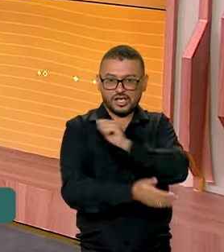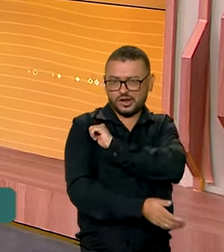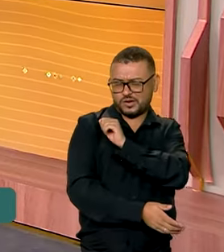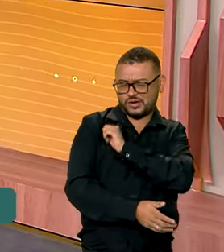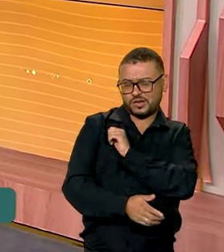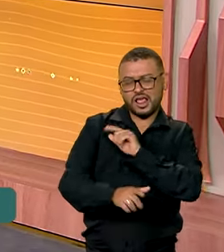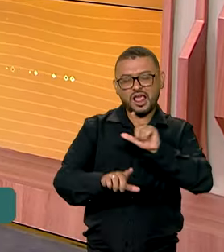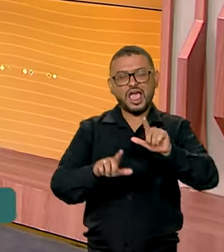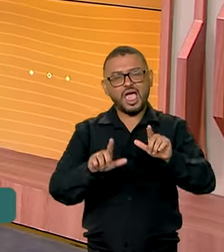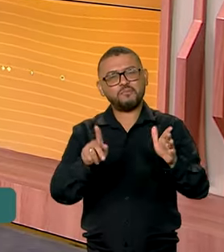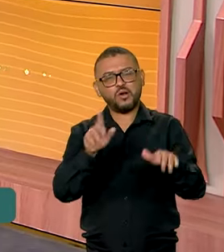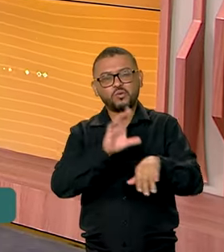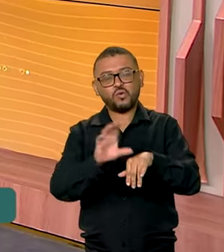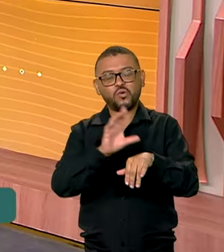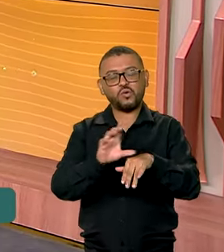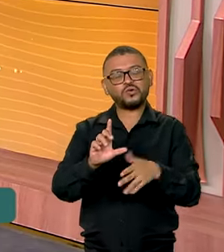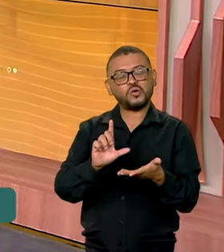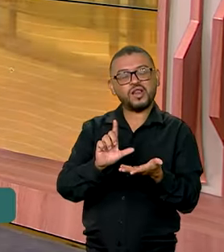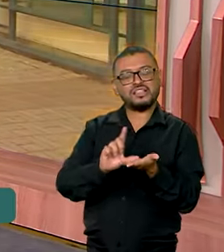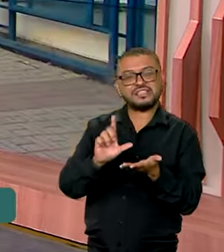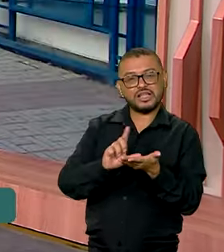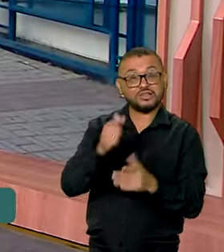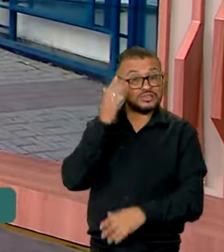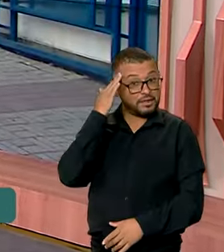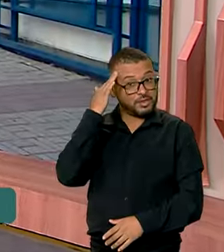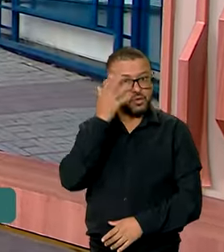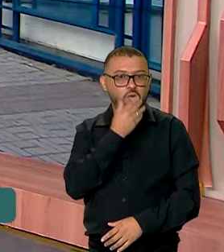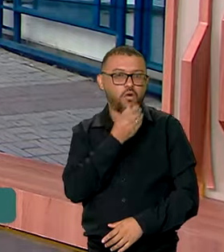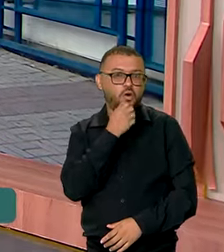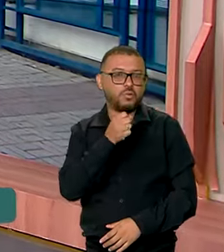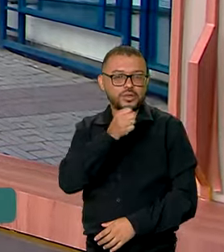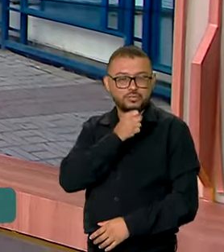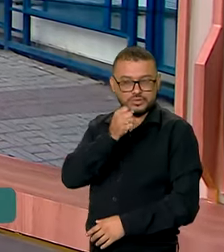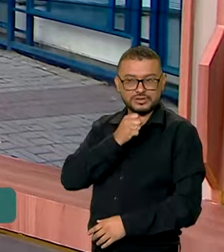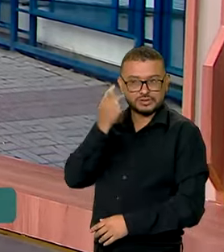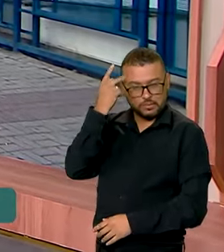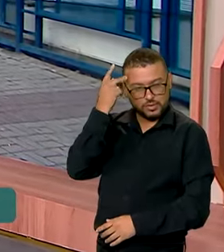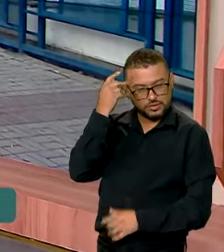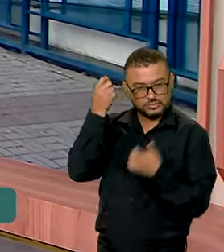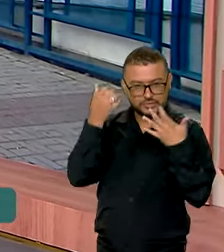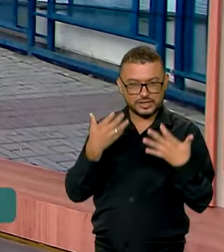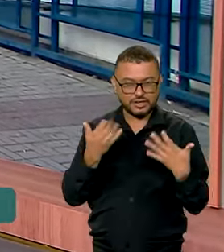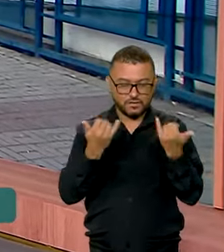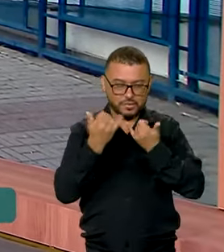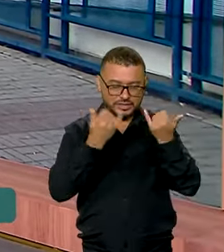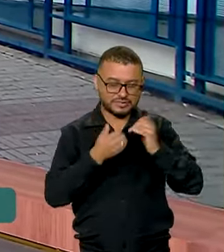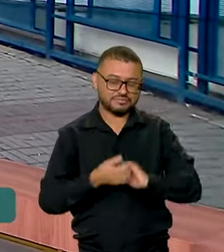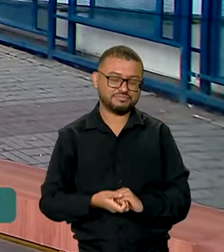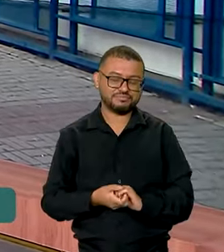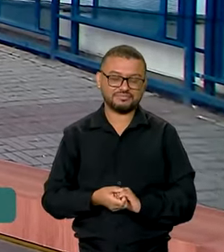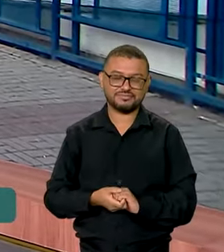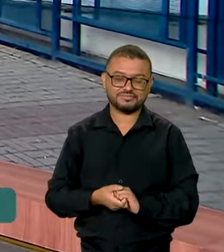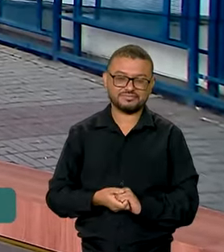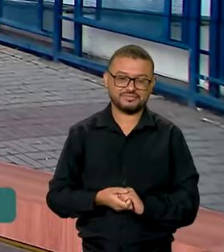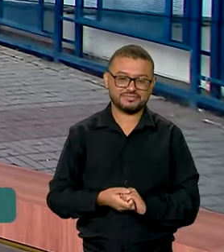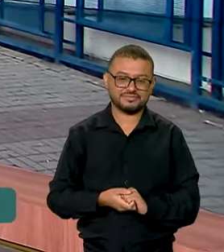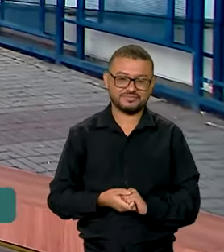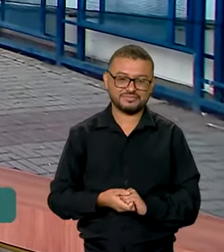de licenciatura. Ao vivo de São Paulo, Dimas Soldi tem as informações para a gente. Bom dia, Dimas.